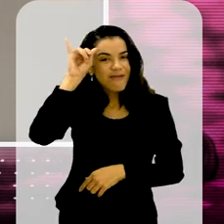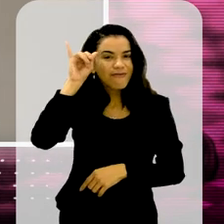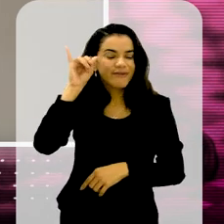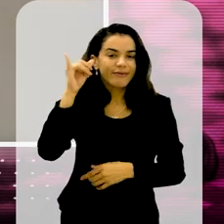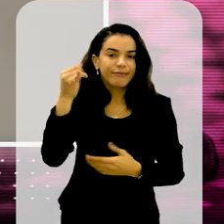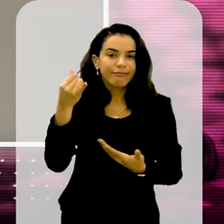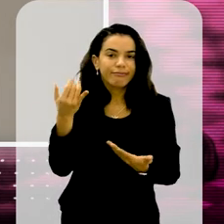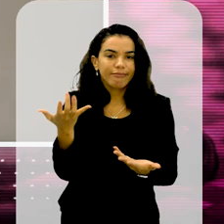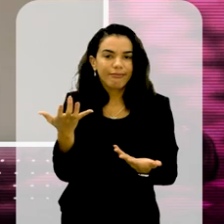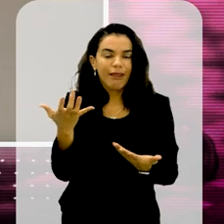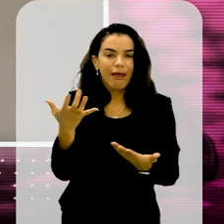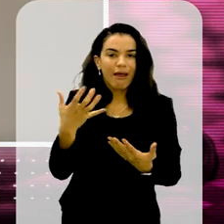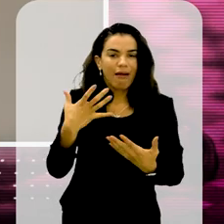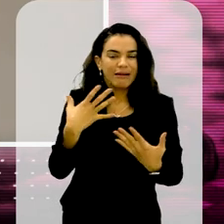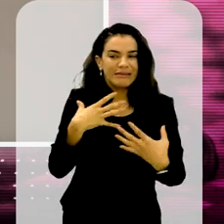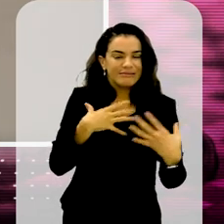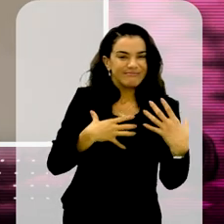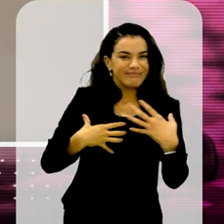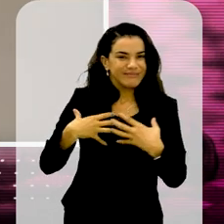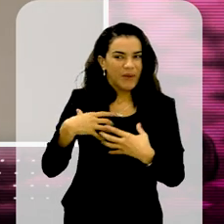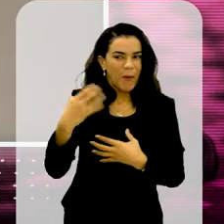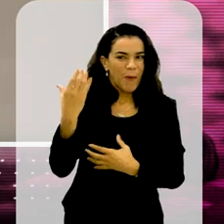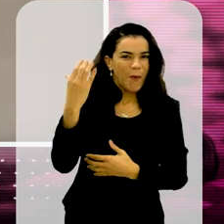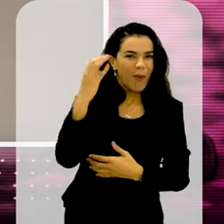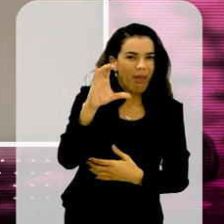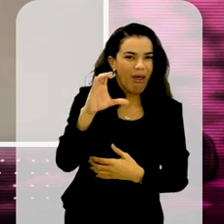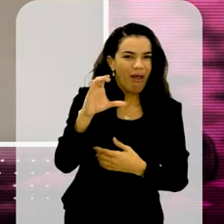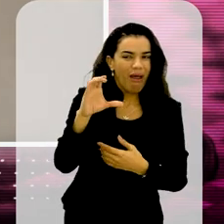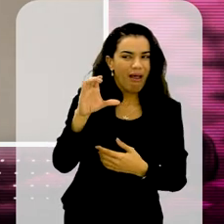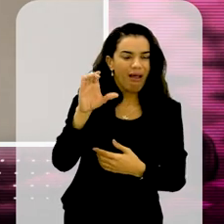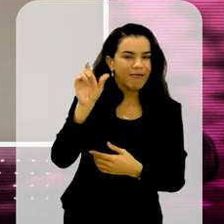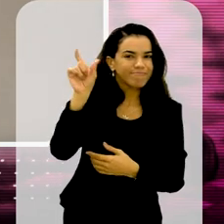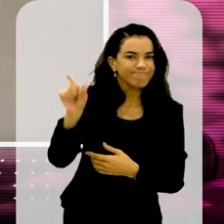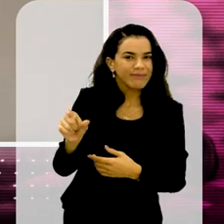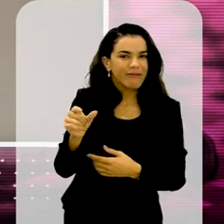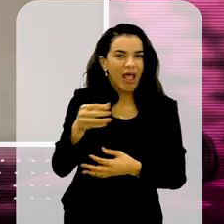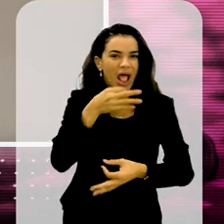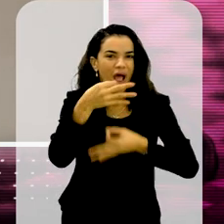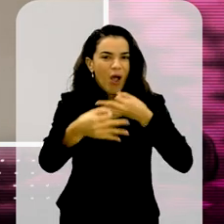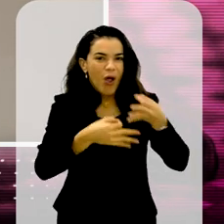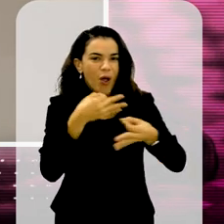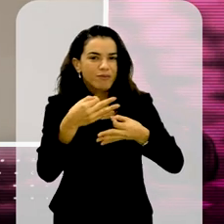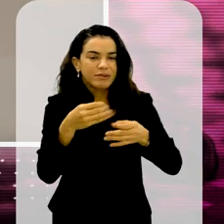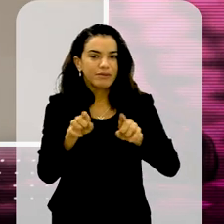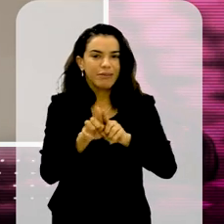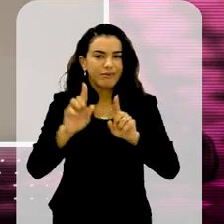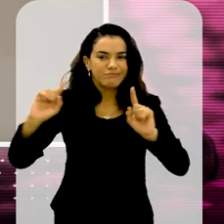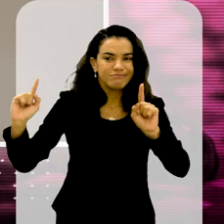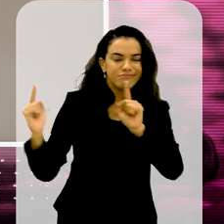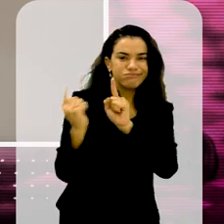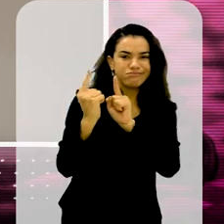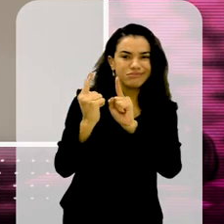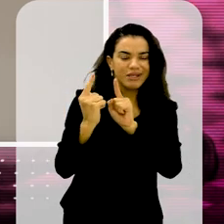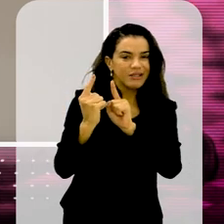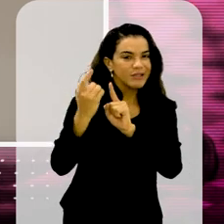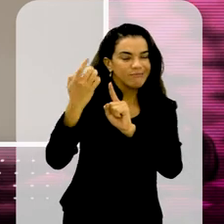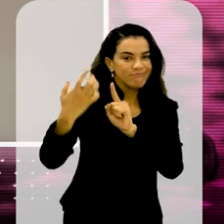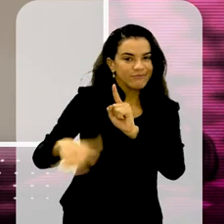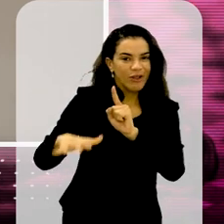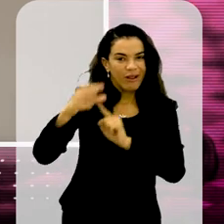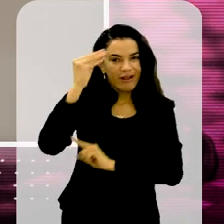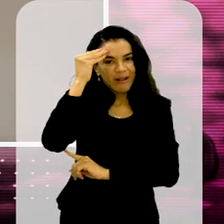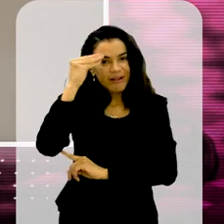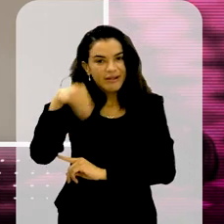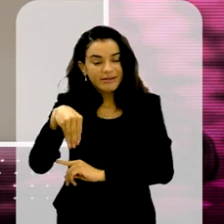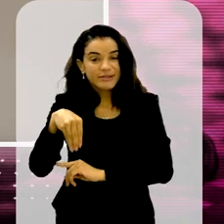situações, com receio dessa pessoa, às vezes encontrá-la até presencialmente, porque alguns começam